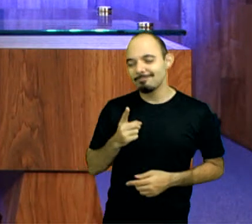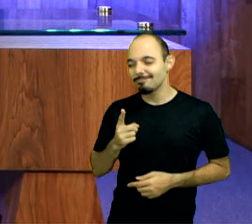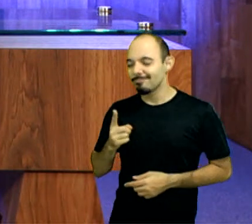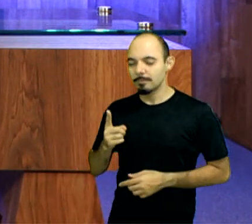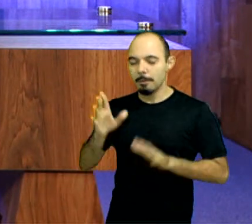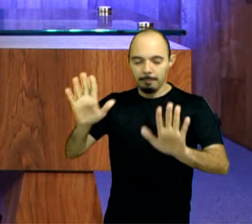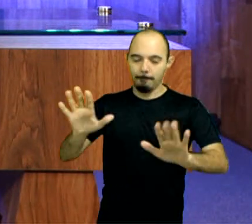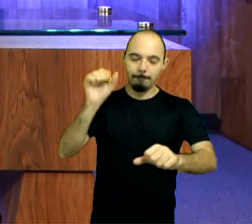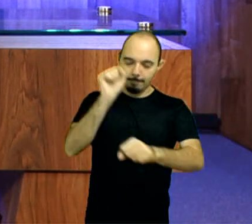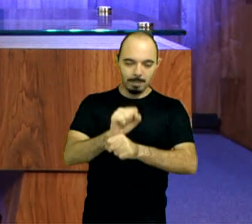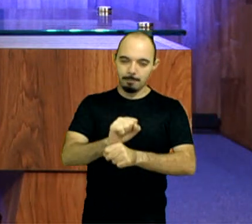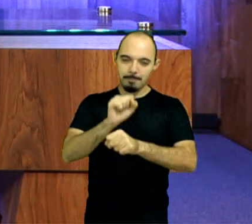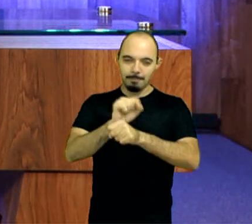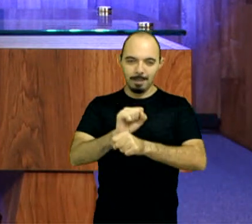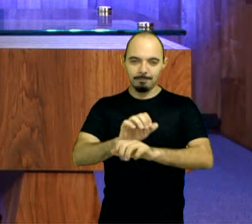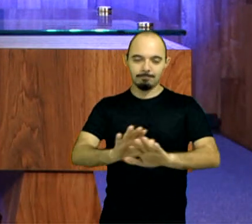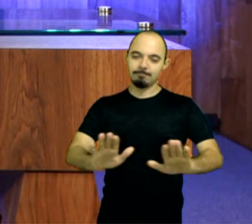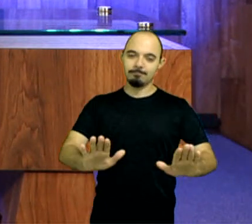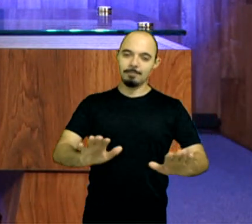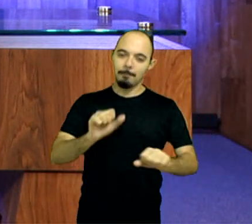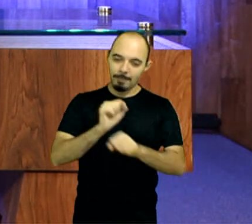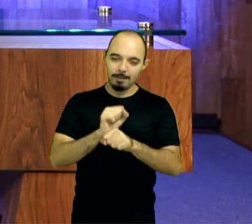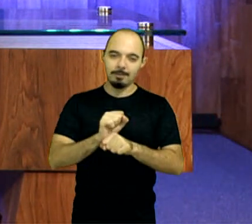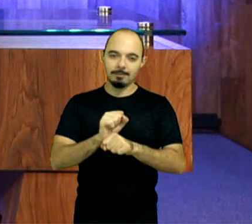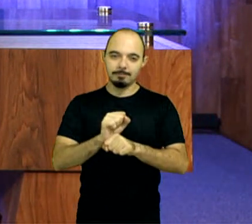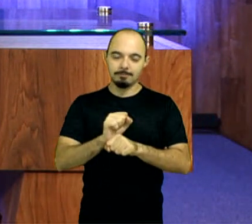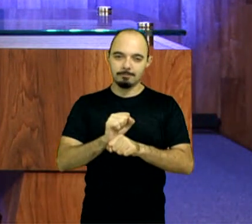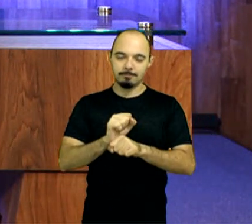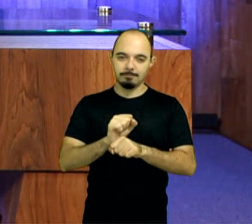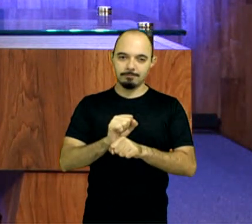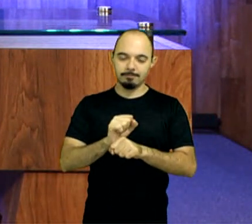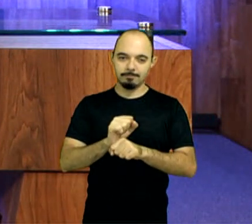para de agir desse jeito. Para.